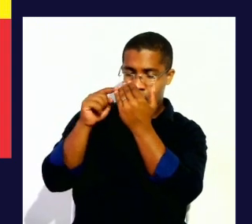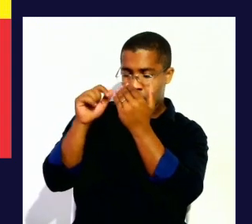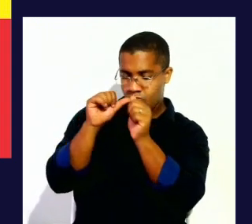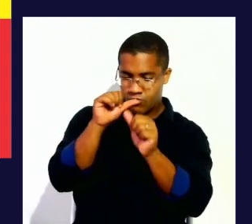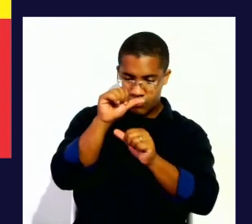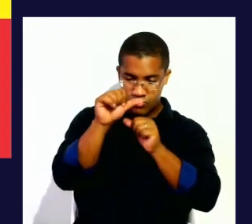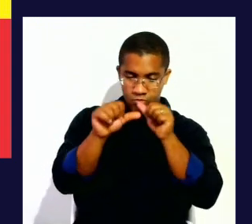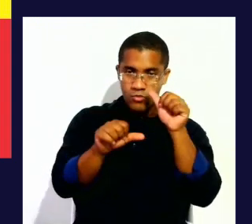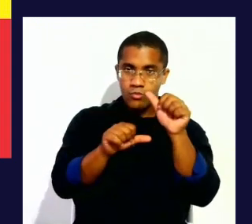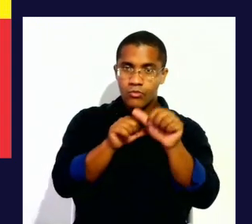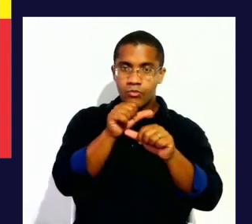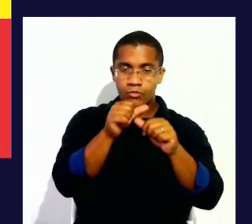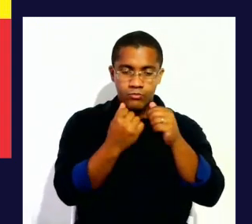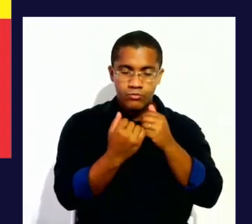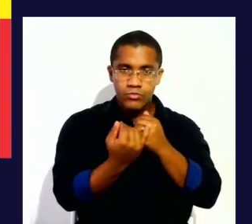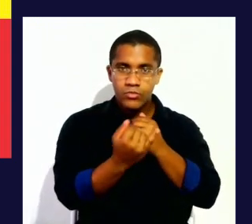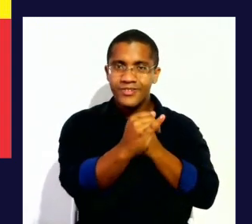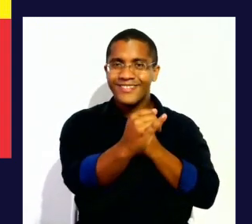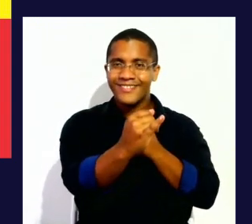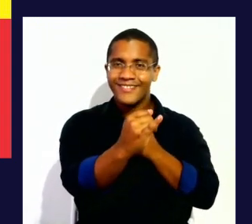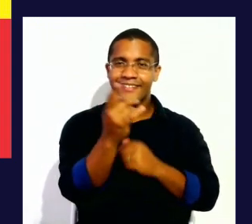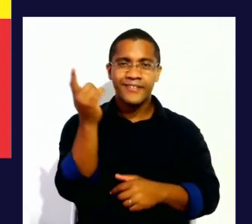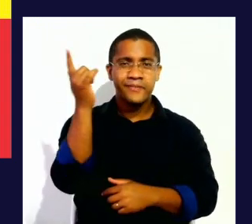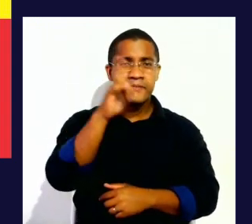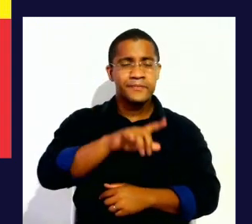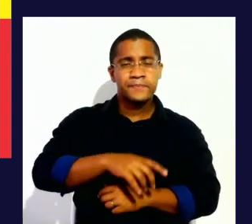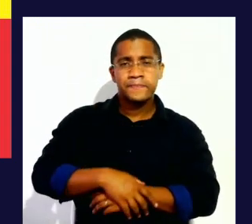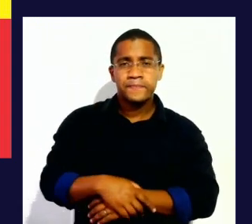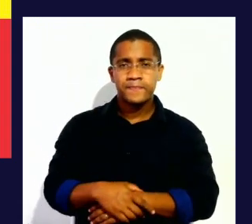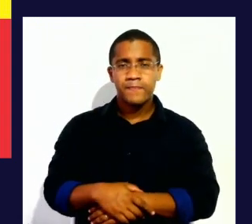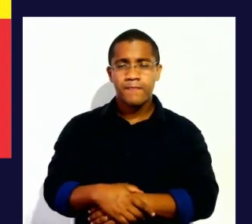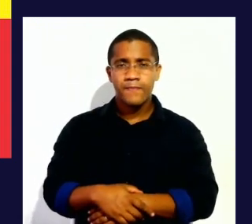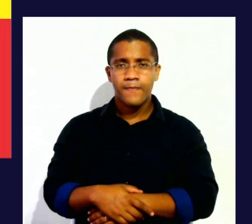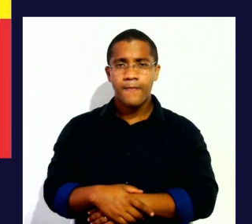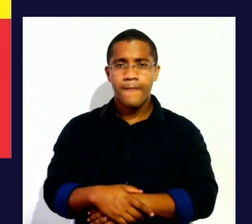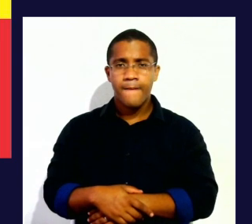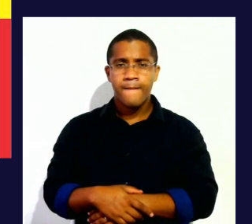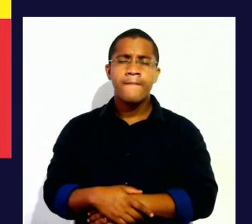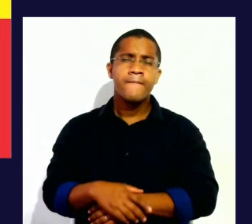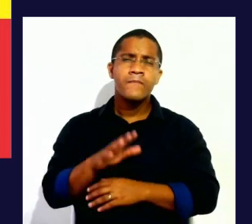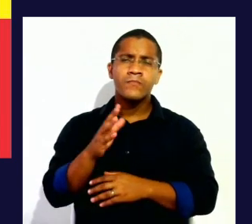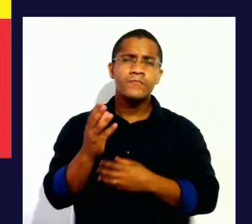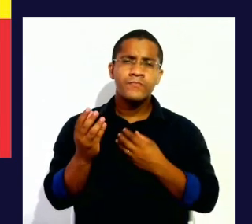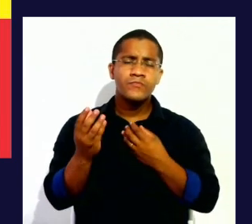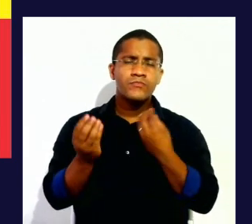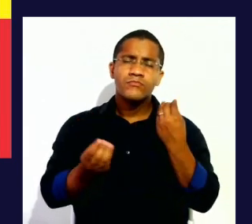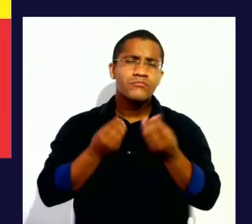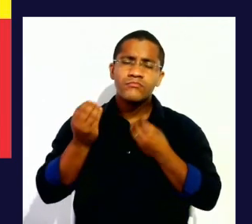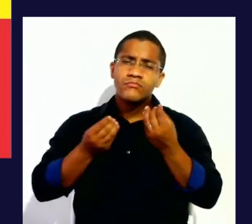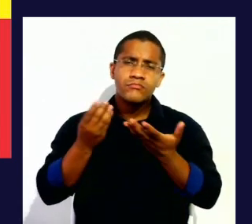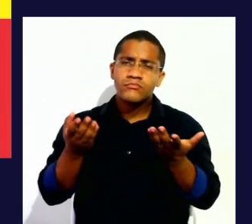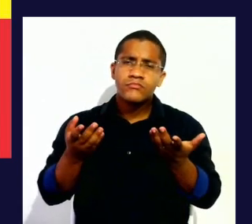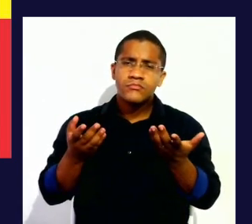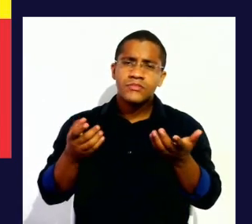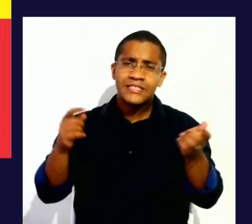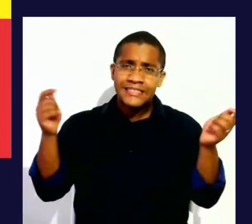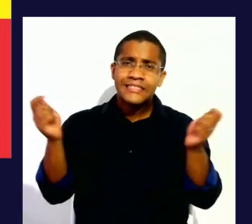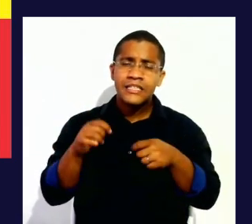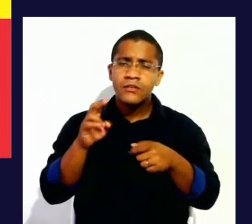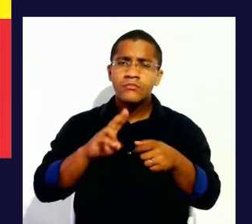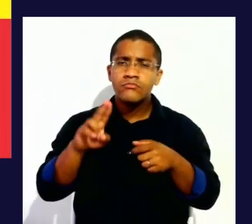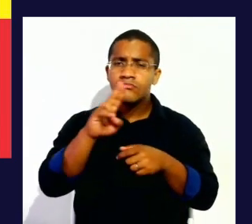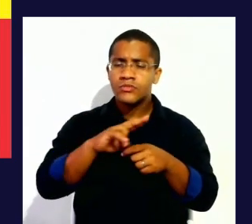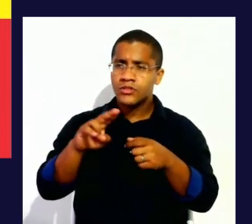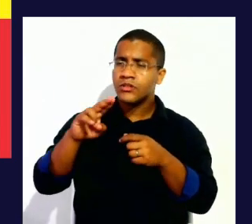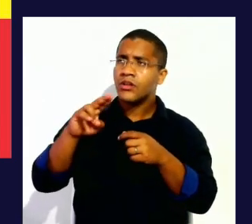vai transformar esse calor em energia elétrica. E como é que a gente pode usar